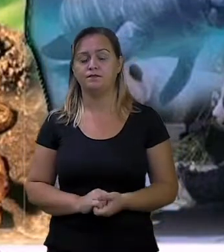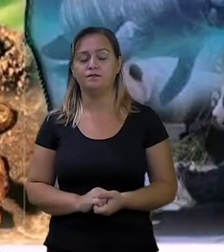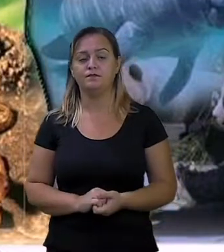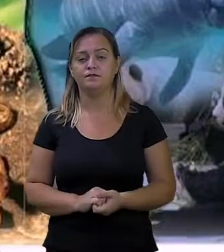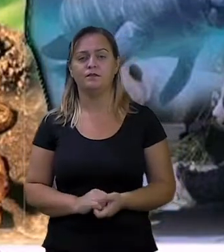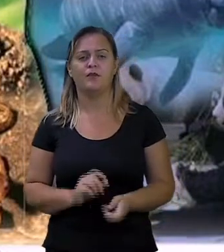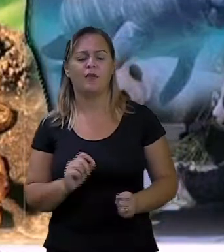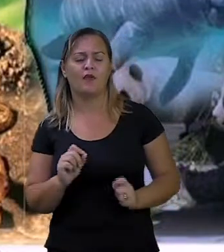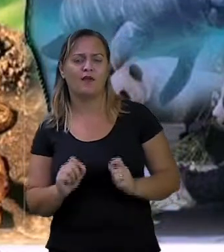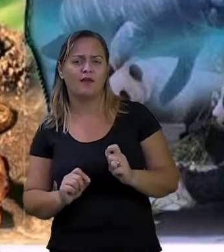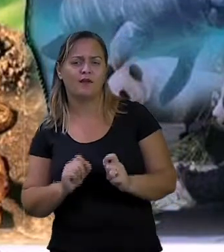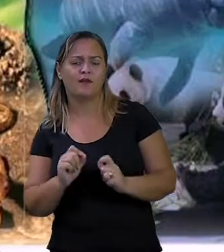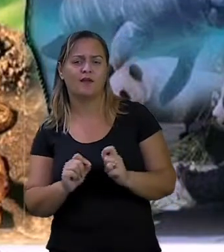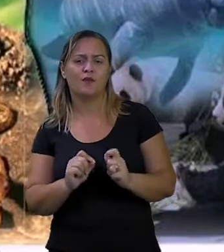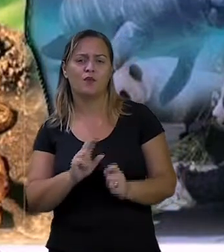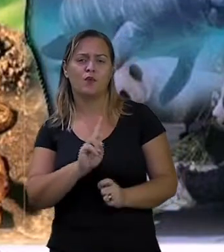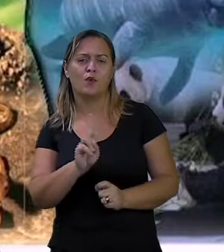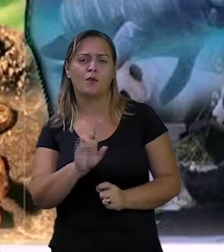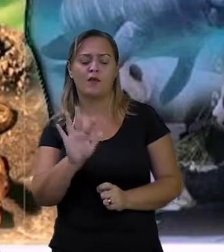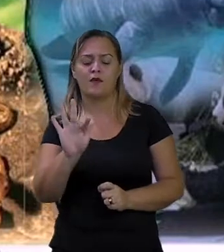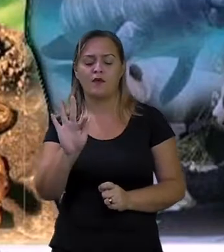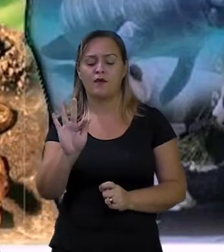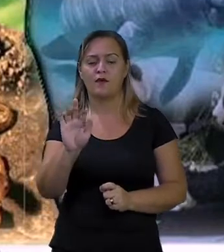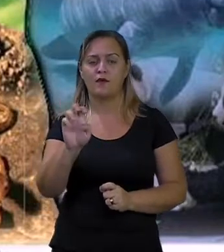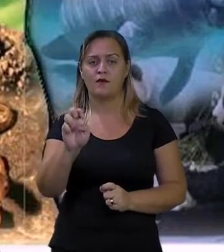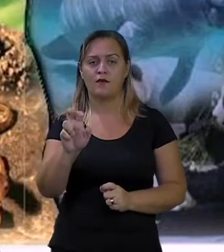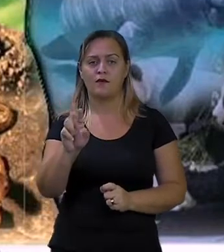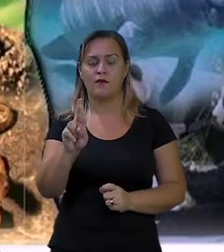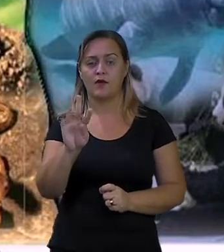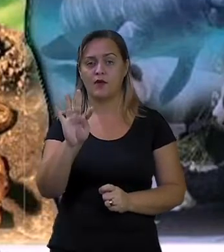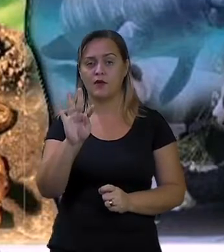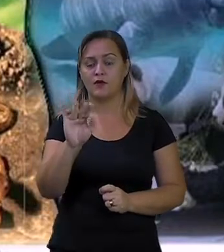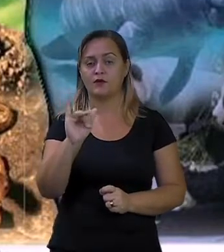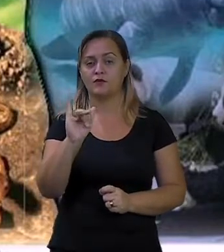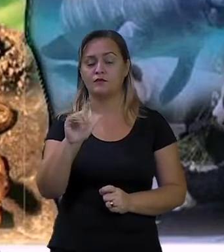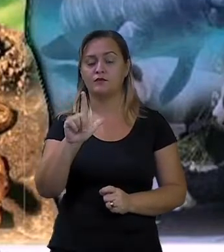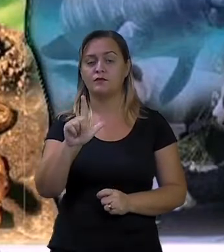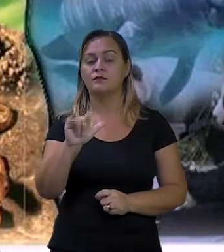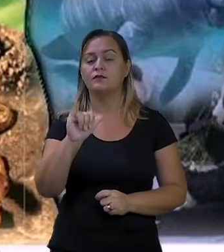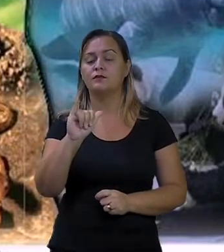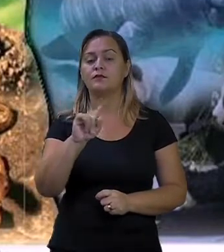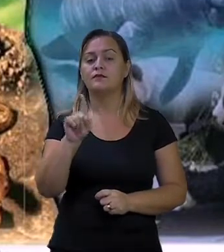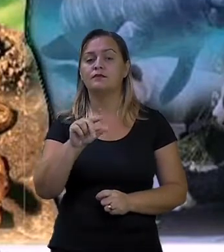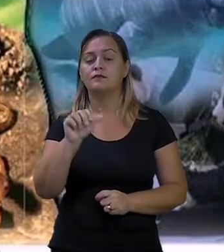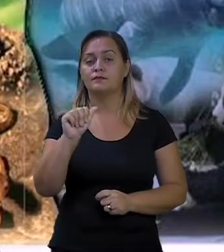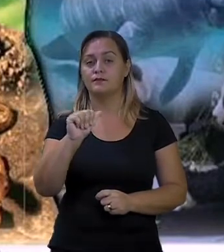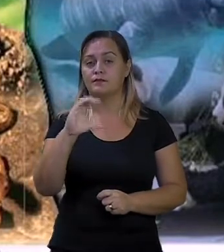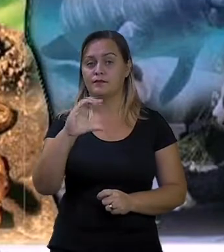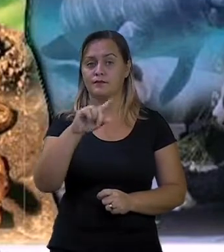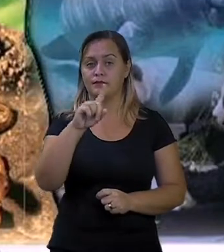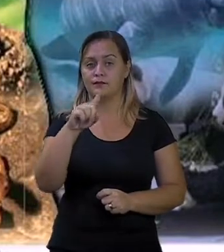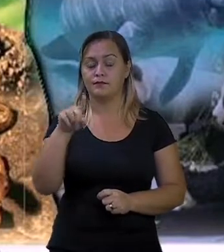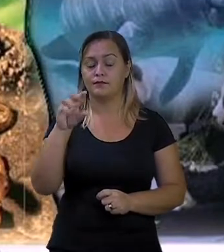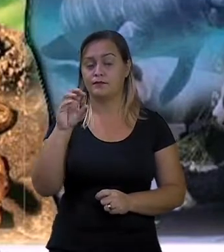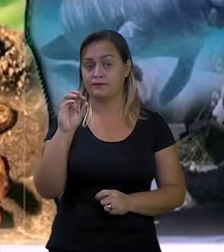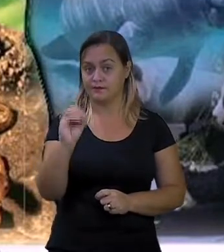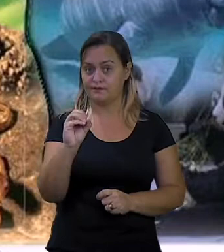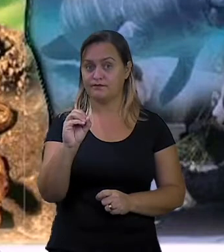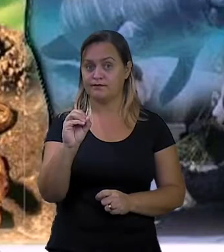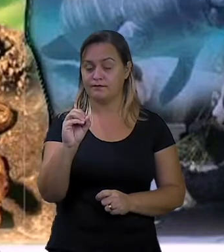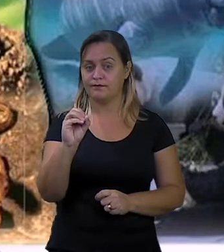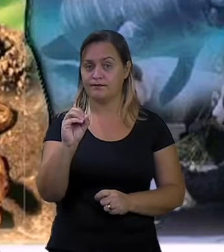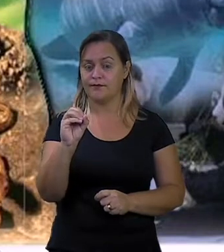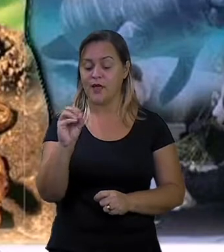processo é o que eu chamo de fertilização interna. Aconteceu dentro deste